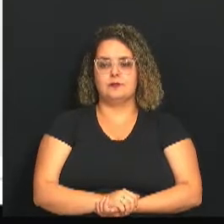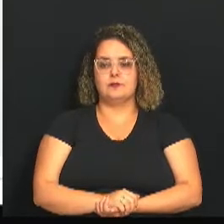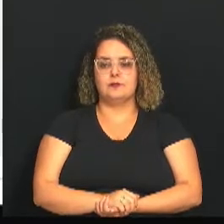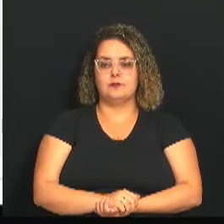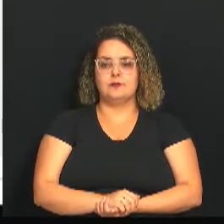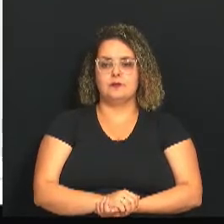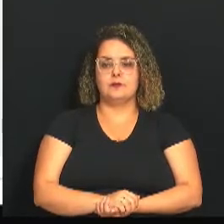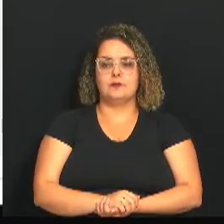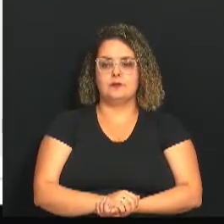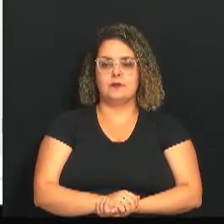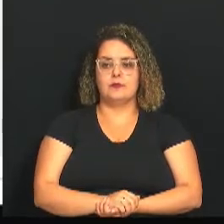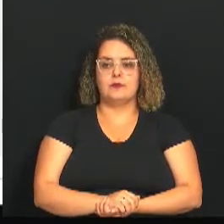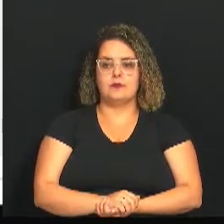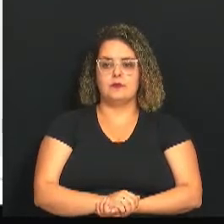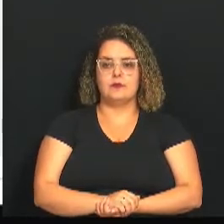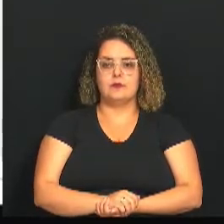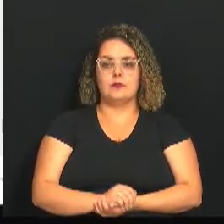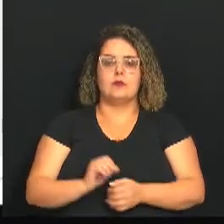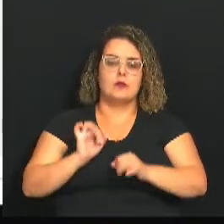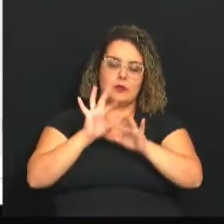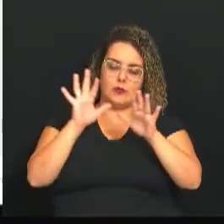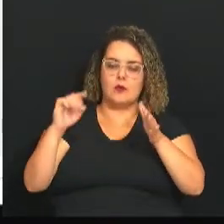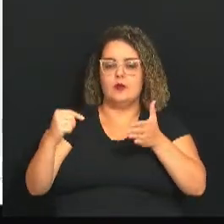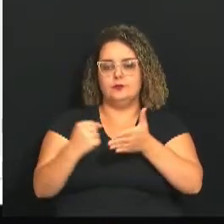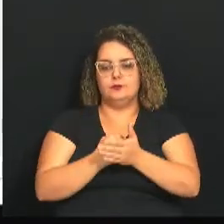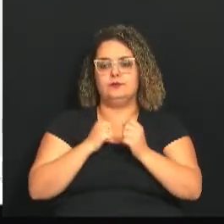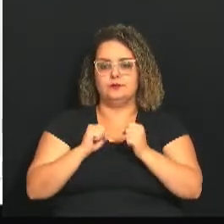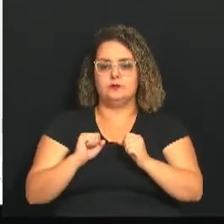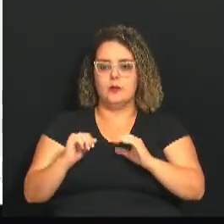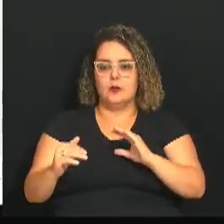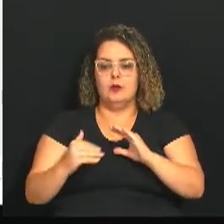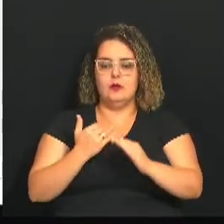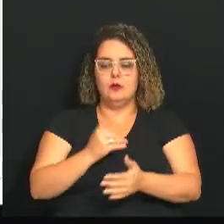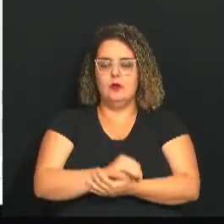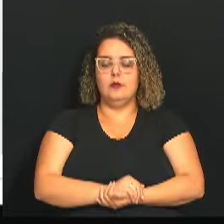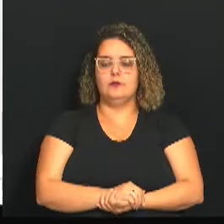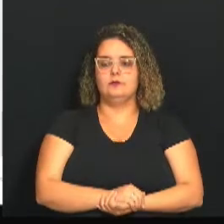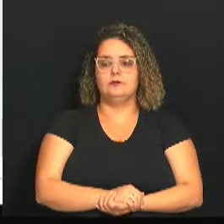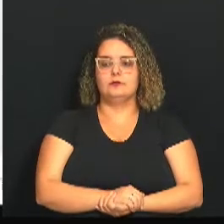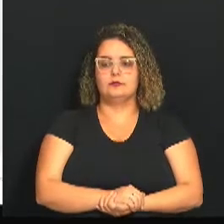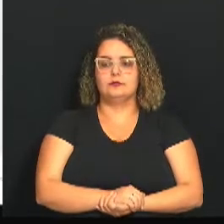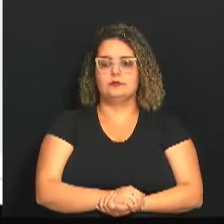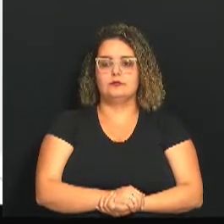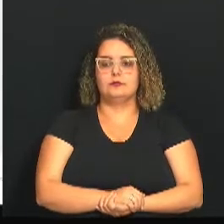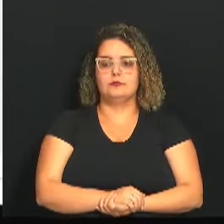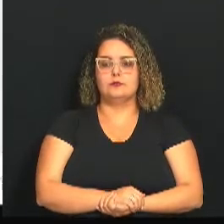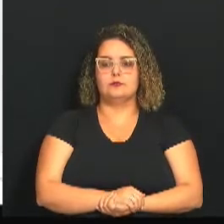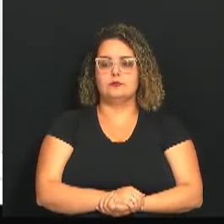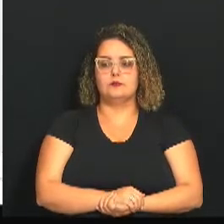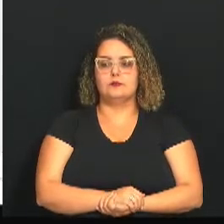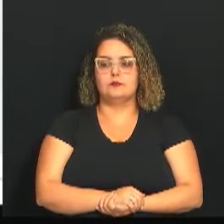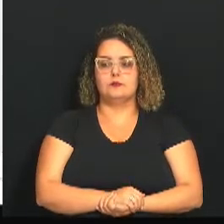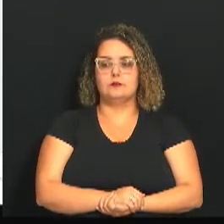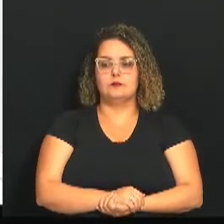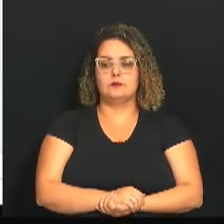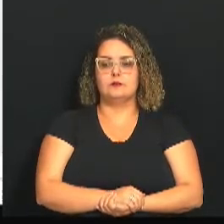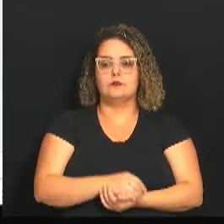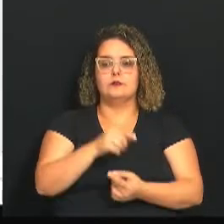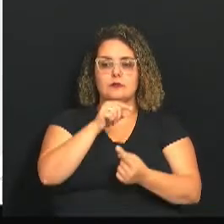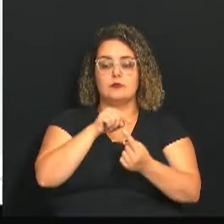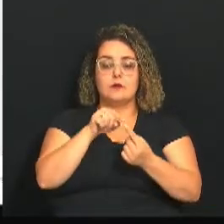algum ponto, né, algum esclarecimento a mais. Então, o objetivo dessa apresentação